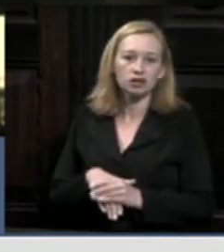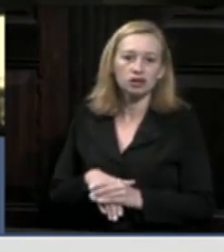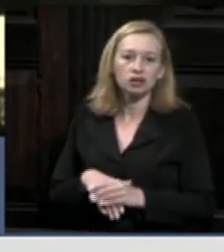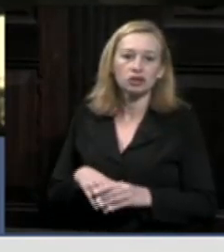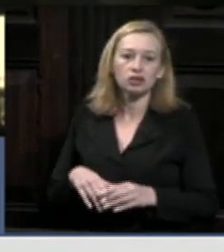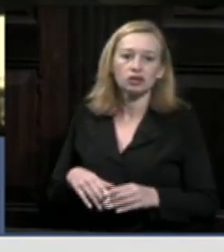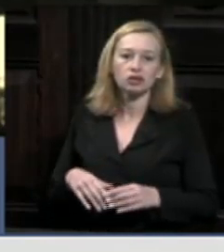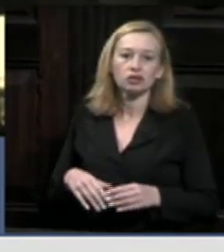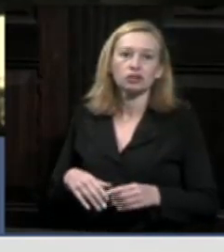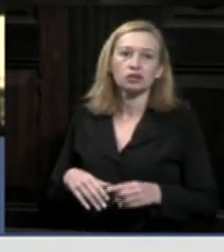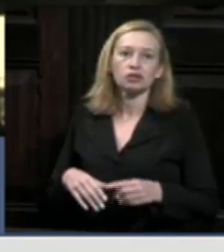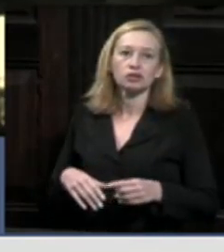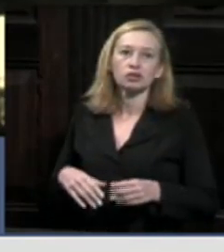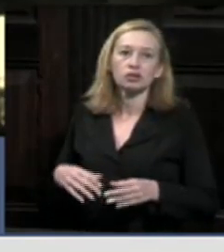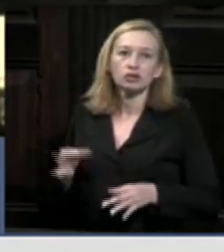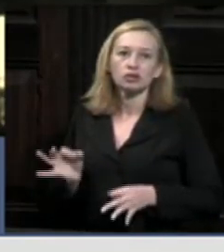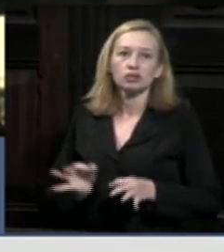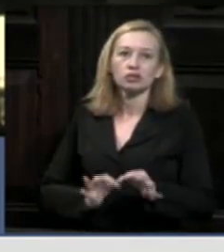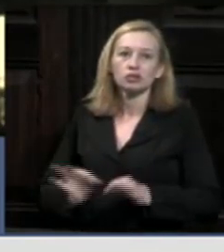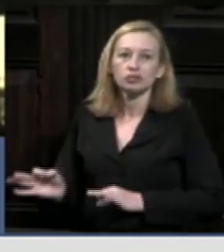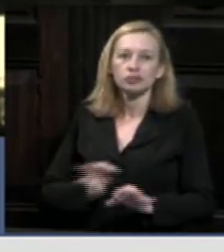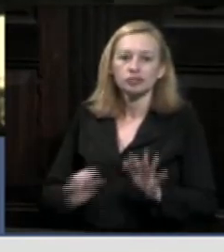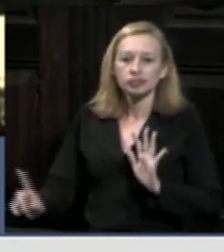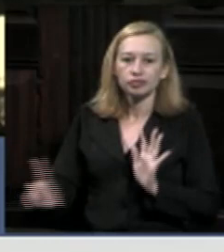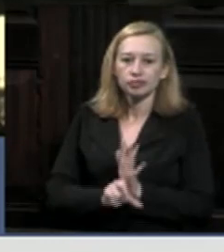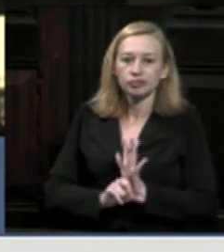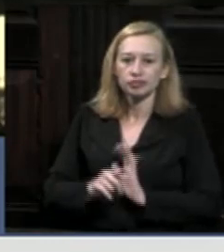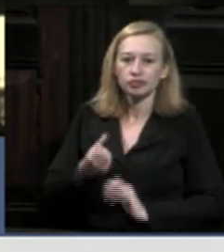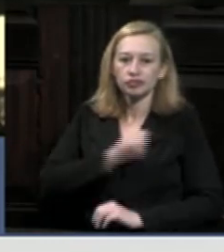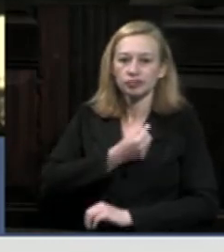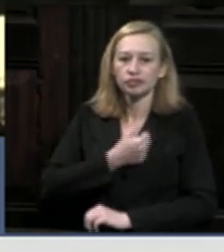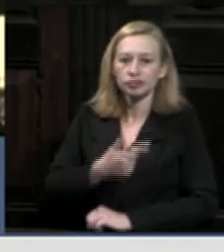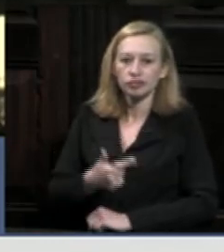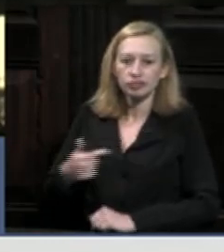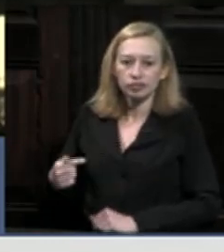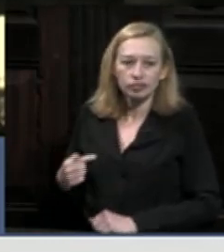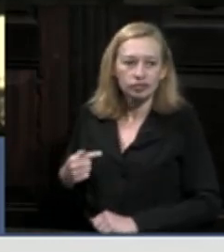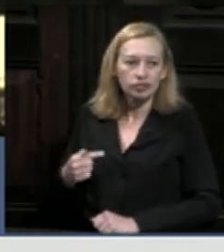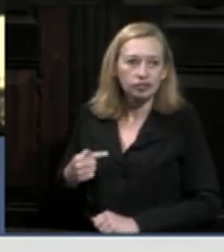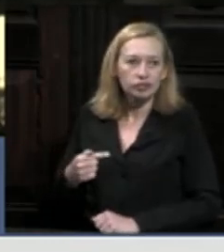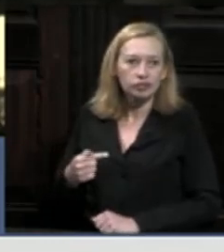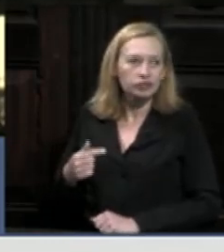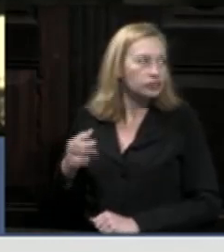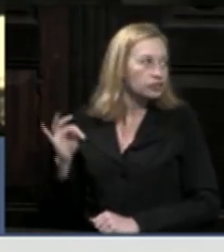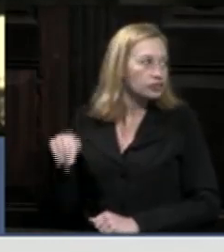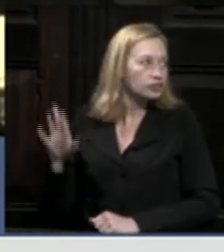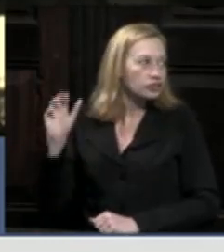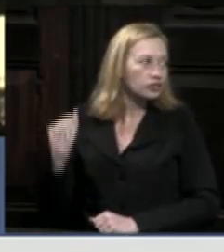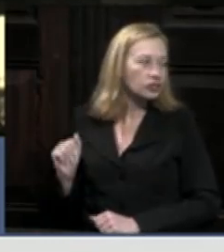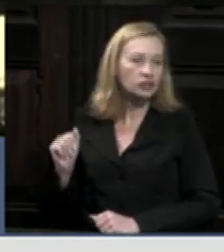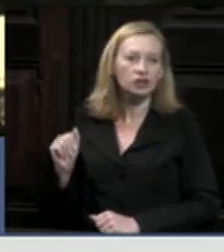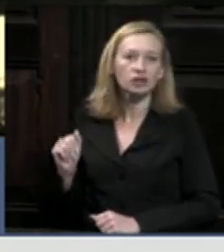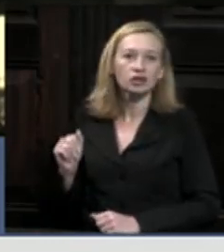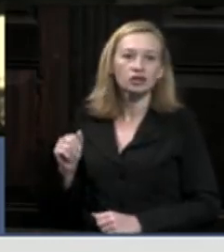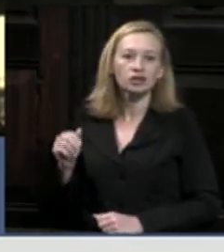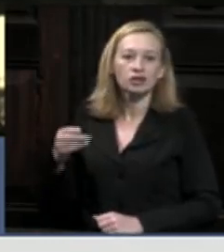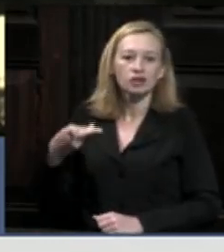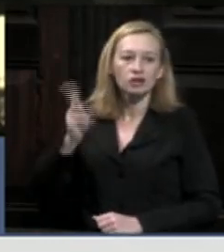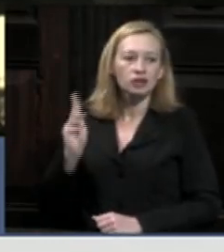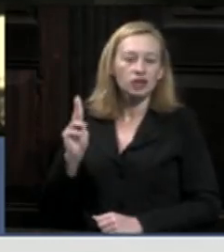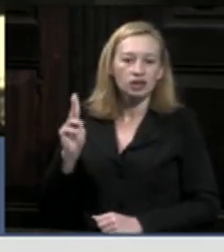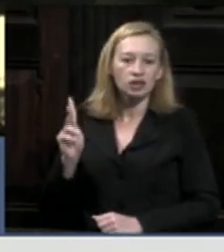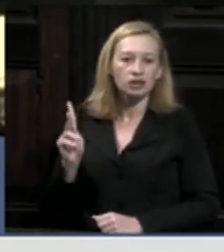lei 17 e 21 de 2016 de autoria dos deputados tânia rodrigo tinha o carro ao deck e waldeck carneiro que